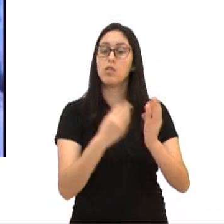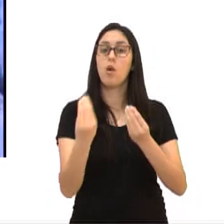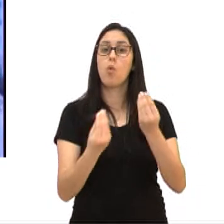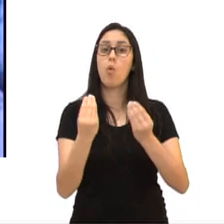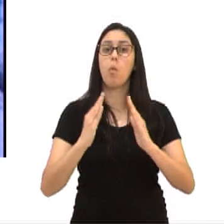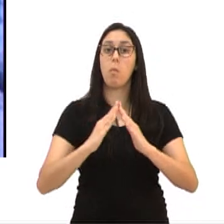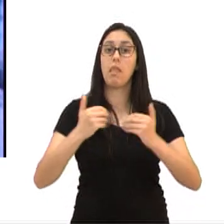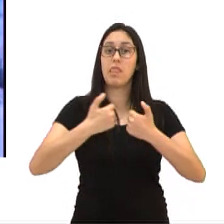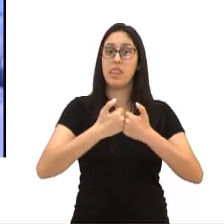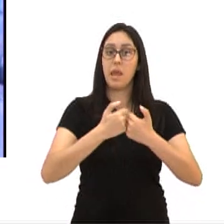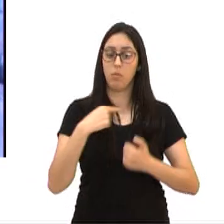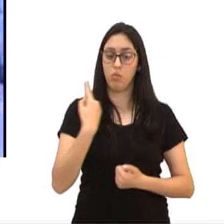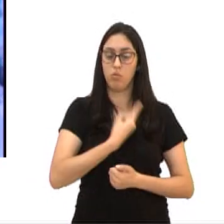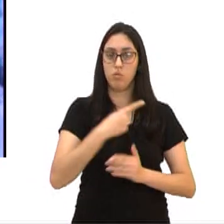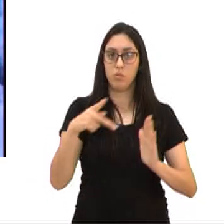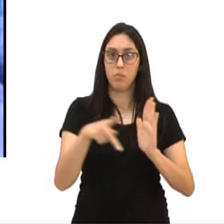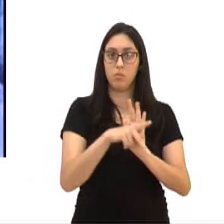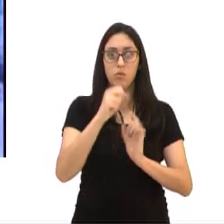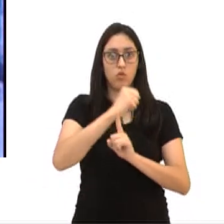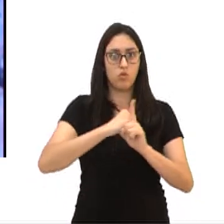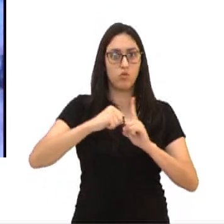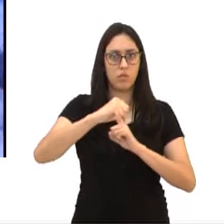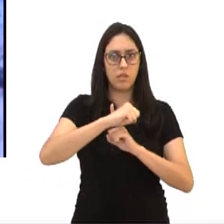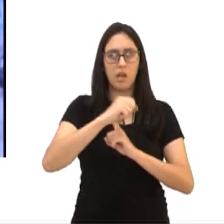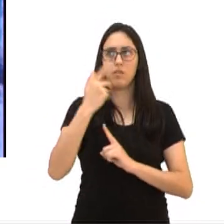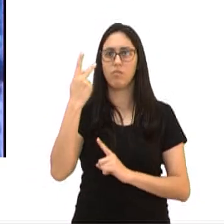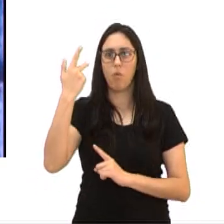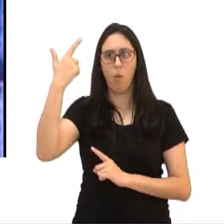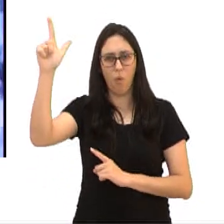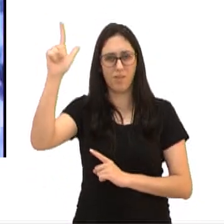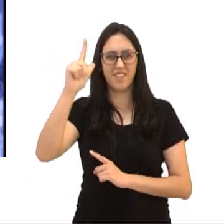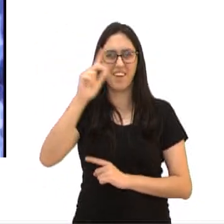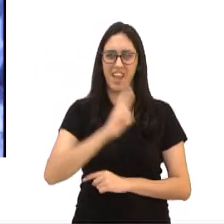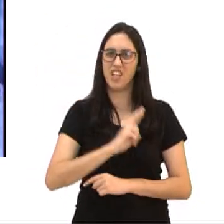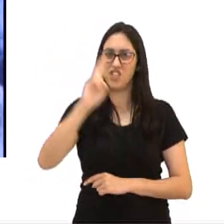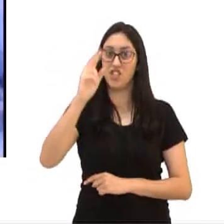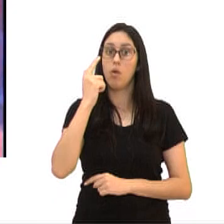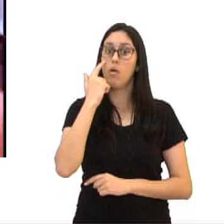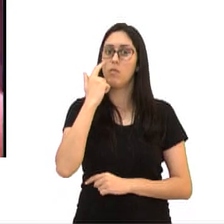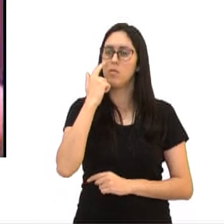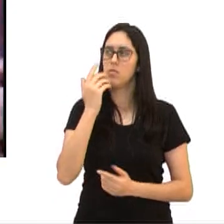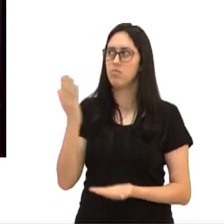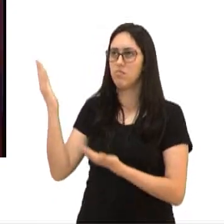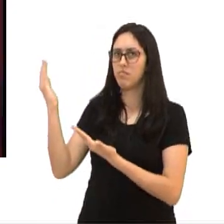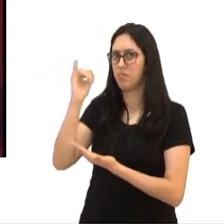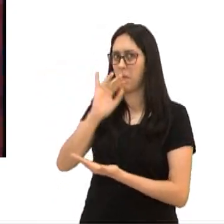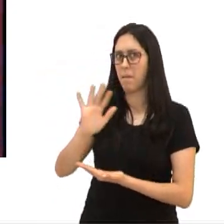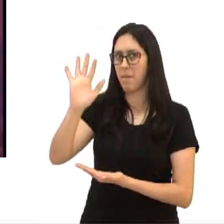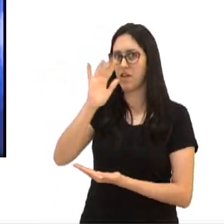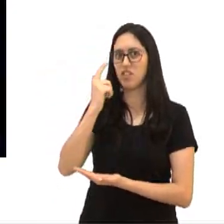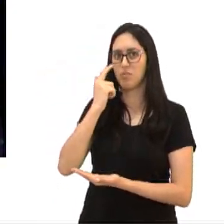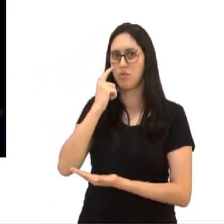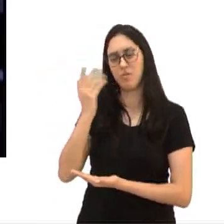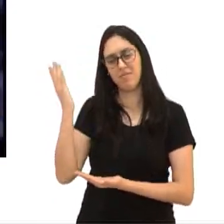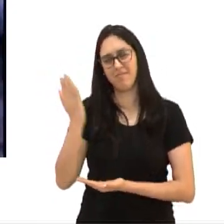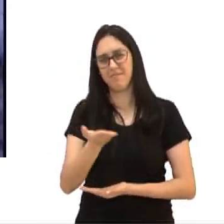ISKCON, Sociedade Internacional para a Consciência de Krishna de Curitiba. Vamos lá?